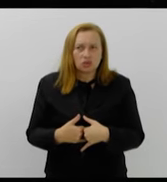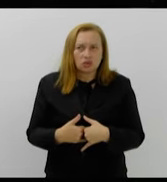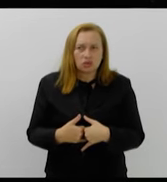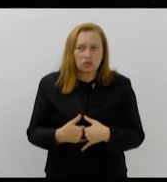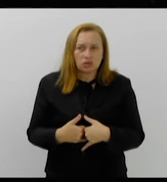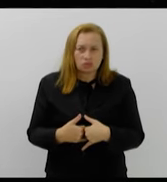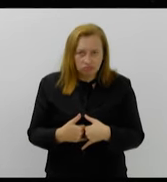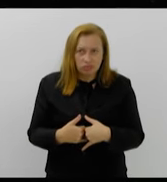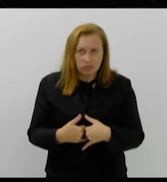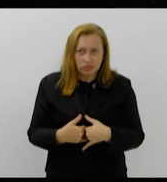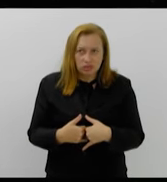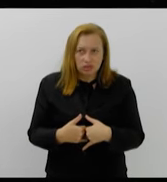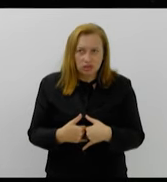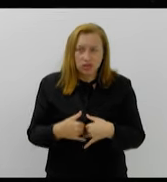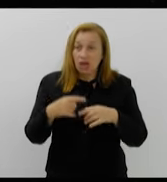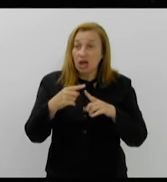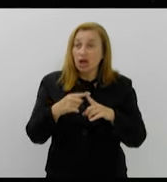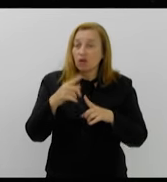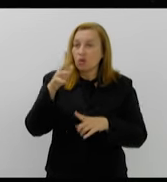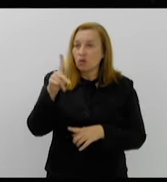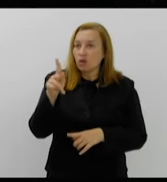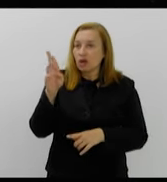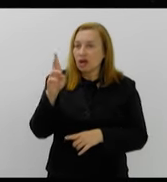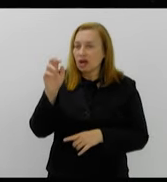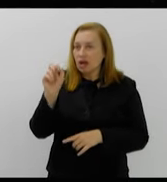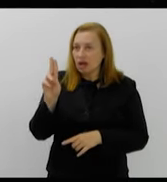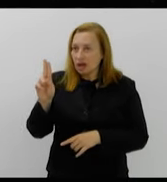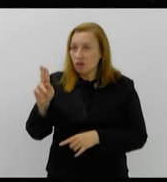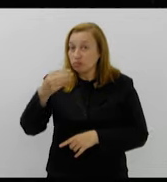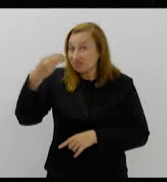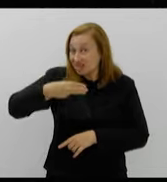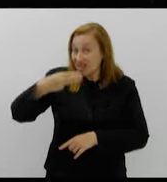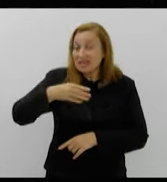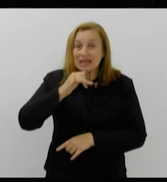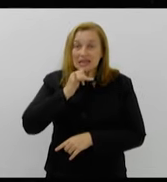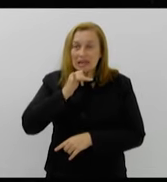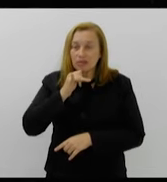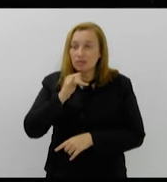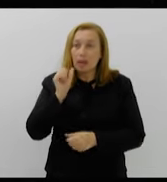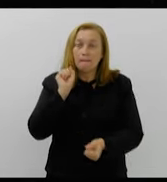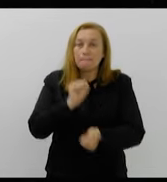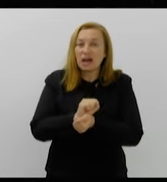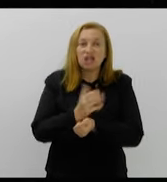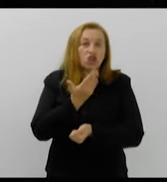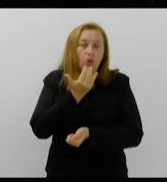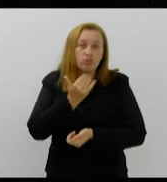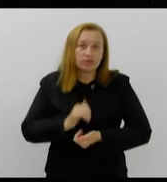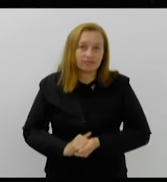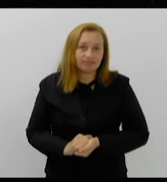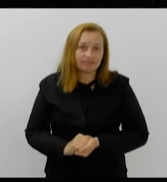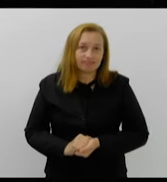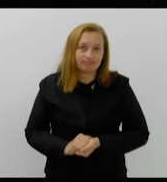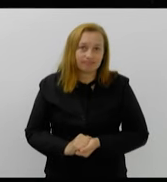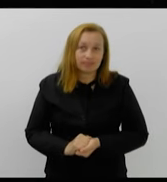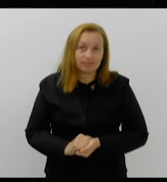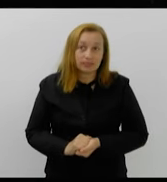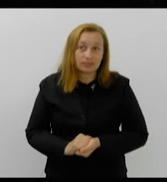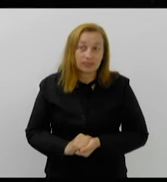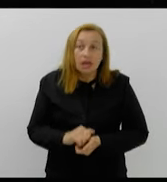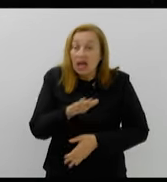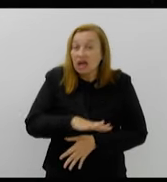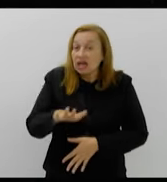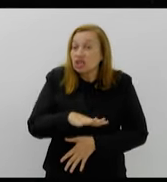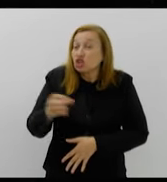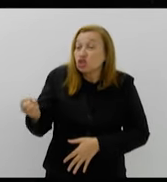o grau de severidade três por exemplo faz com que a criança pare de comer faz com que a criança tenha